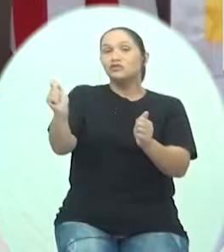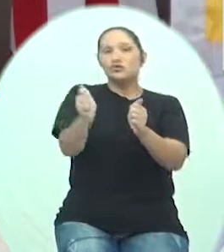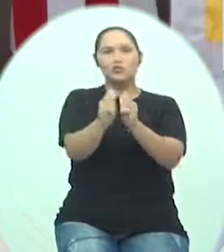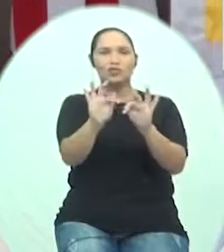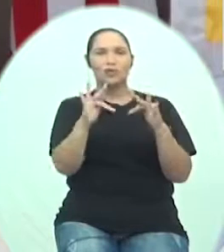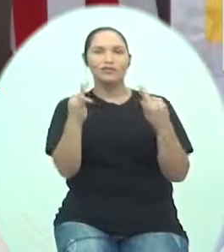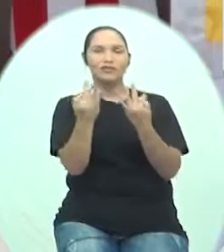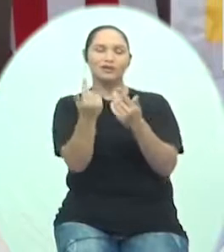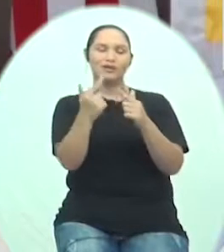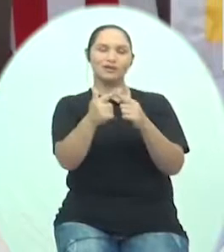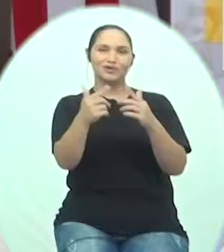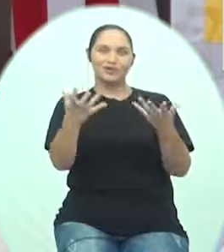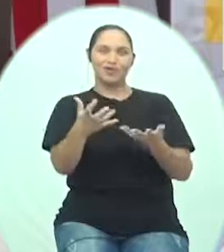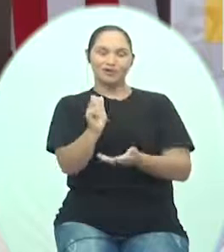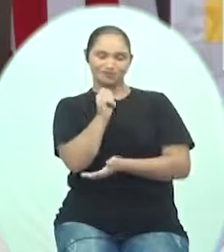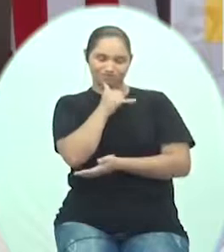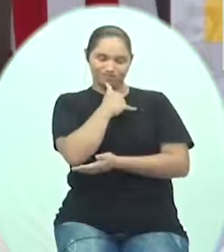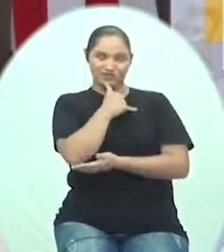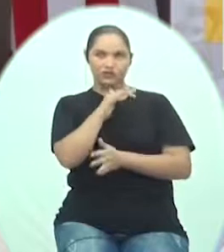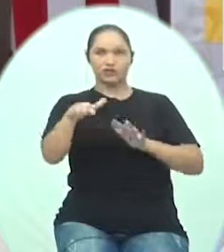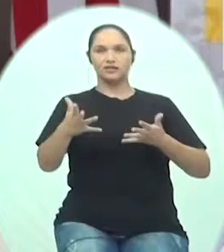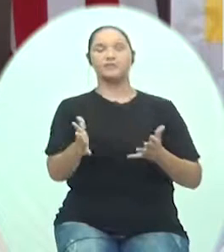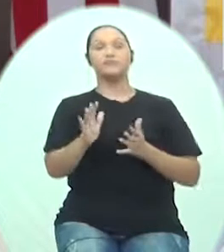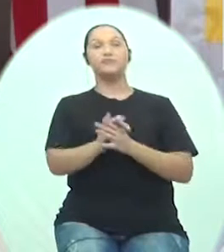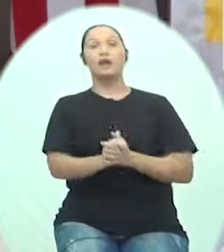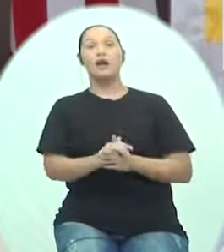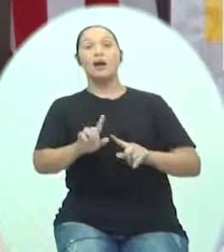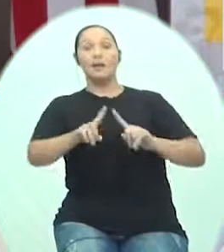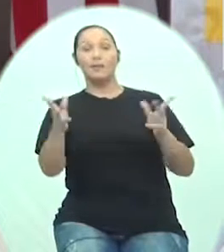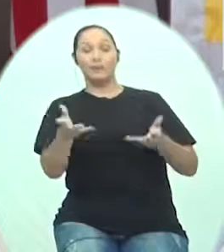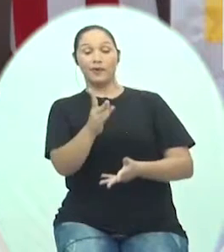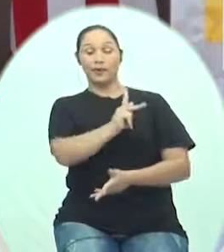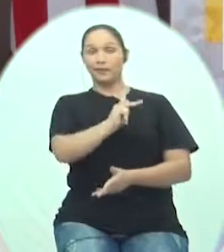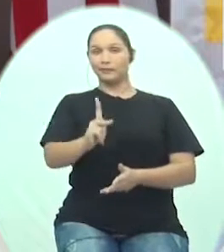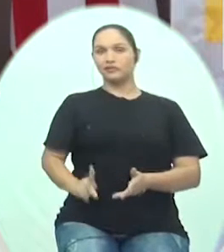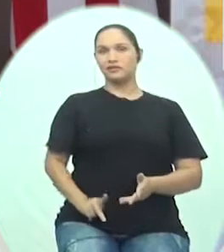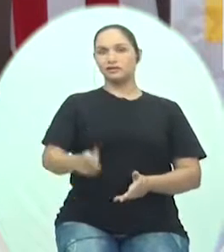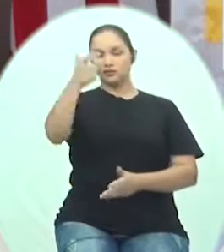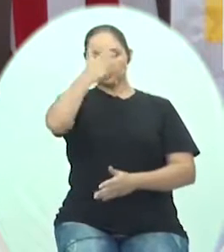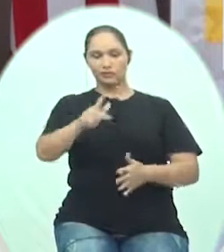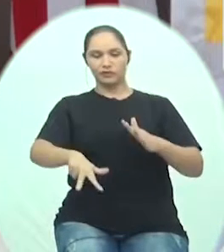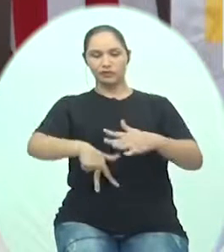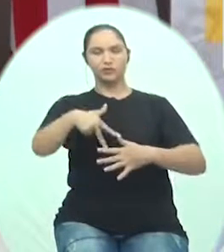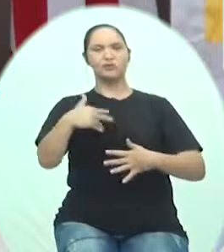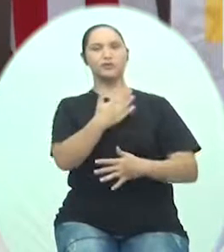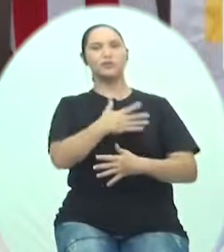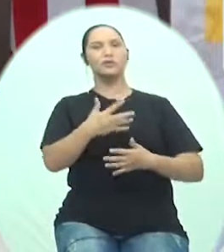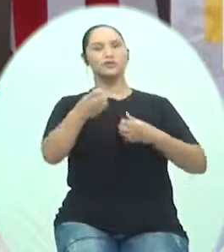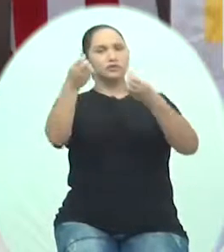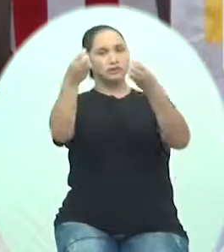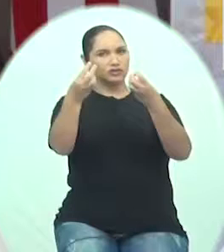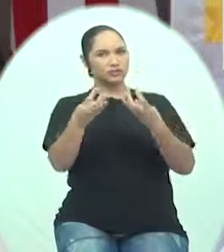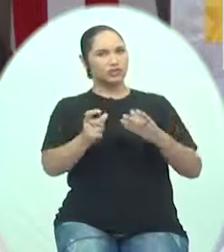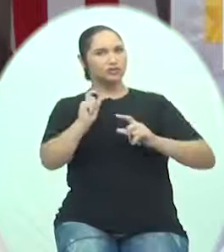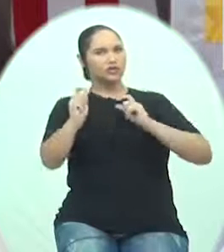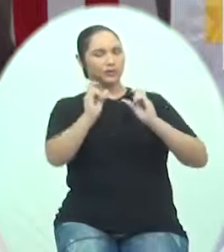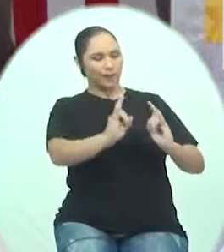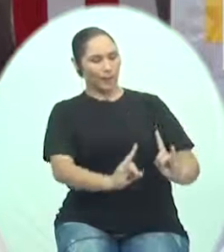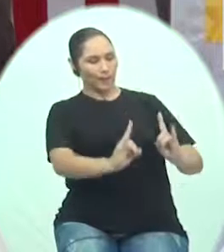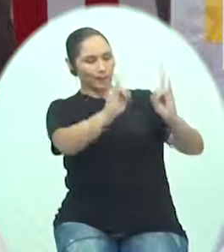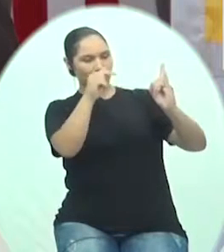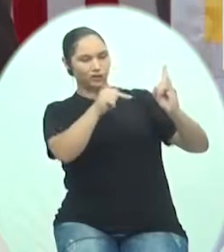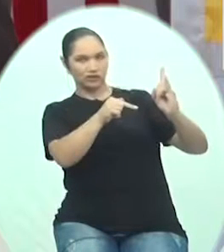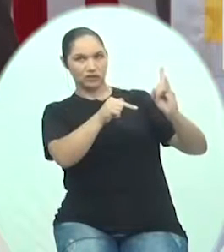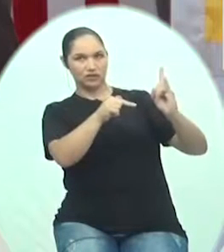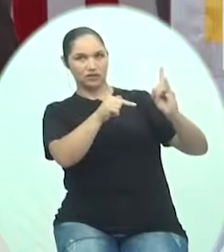senhor presidente hoje que venho a esta casa para falar sobre o prédio do antigo INSS que vai ser